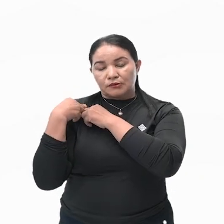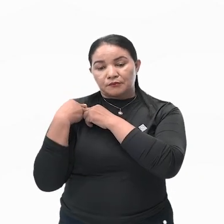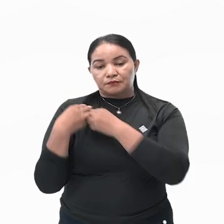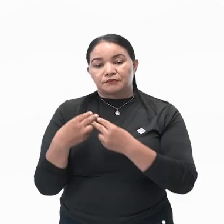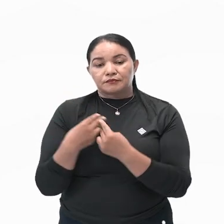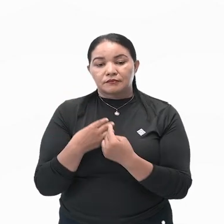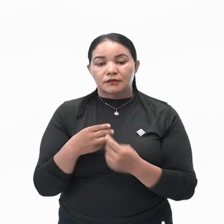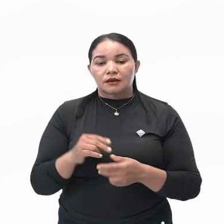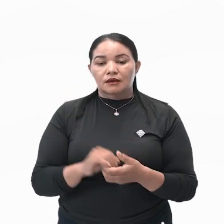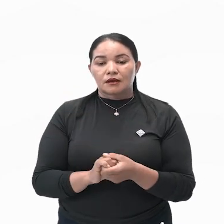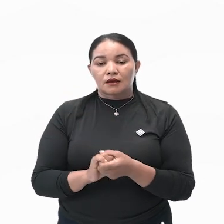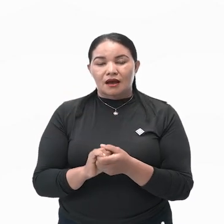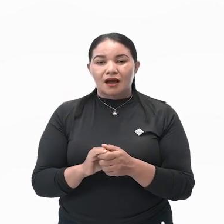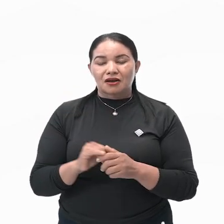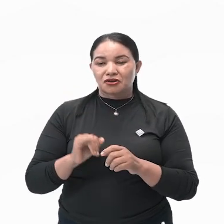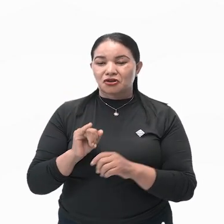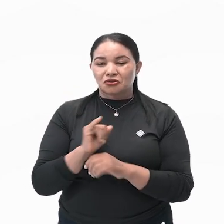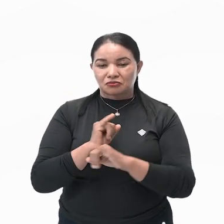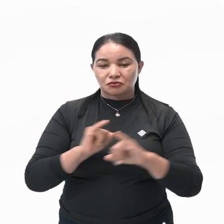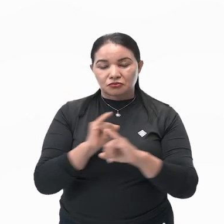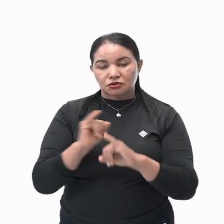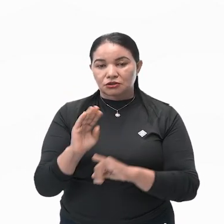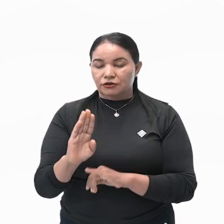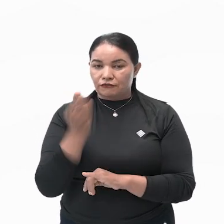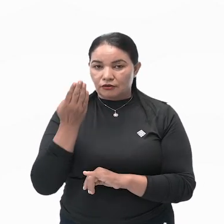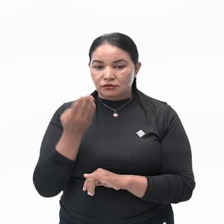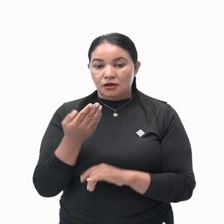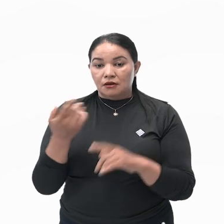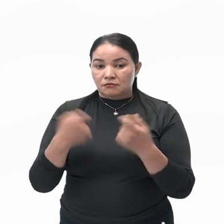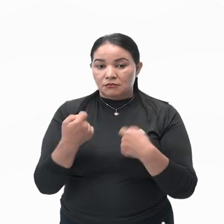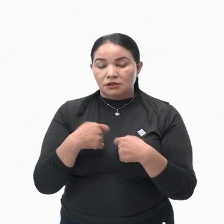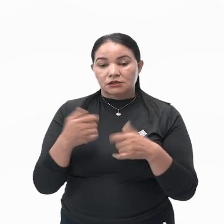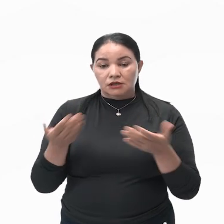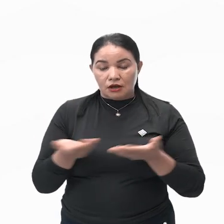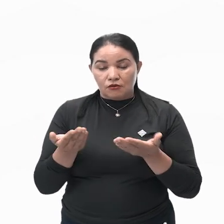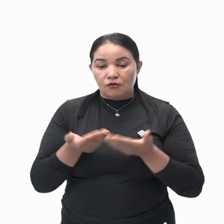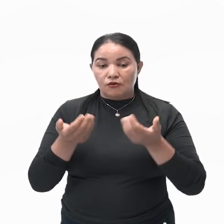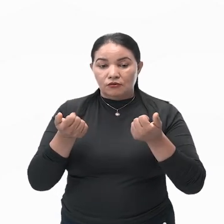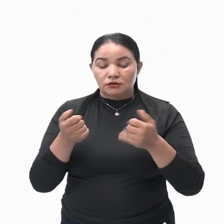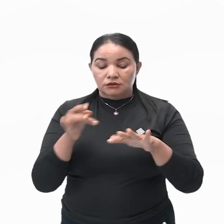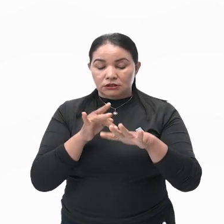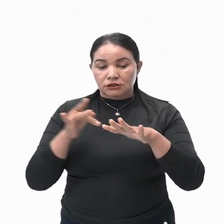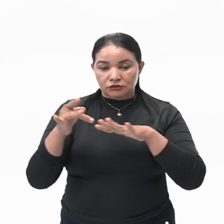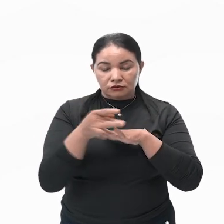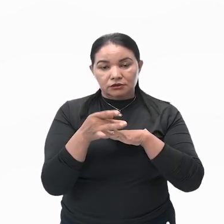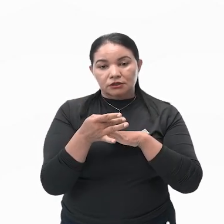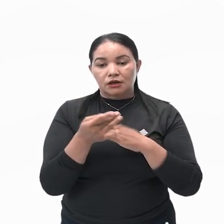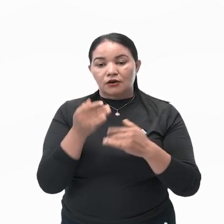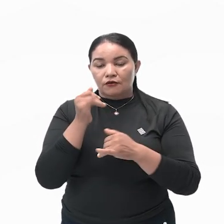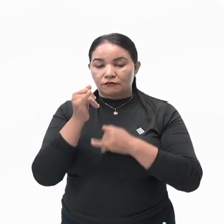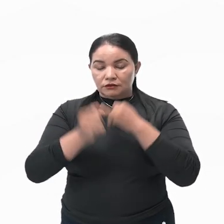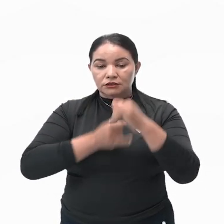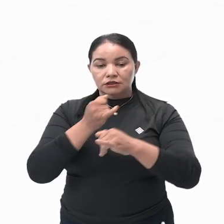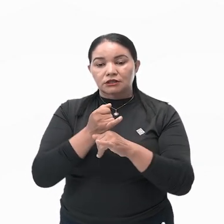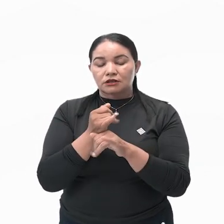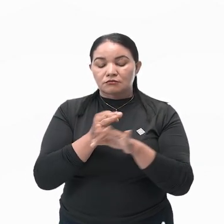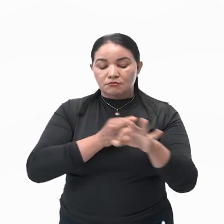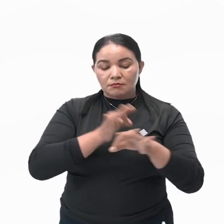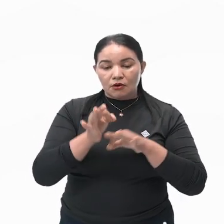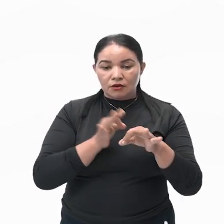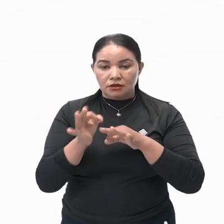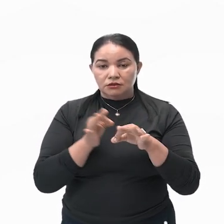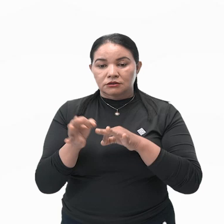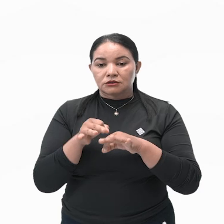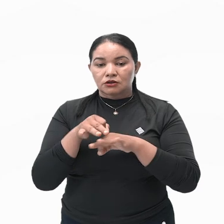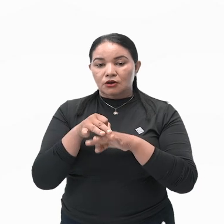news, tá bom? Então, a gente precisa, obviamente, aproveitar esse espaço das redes sociais, da internet, para se organizar, para